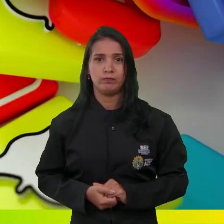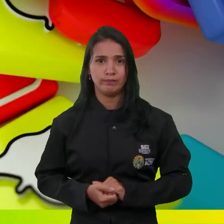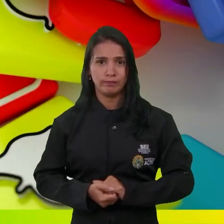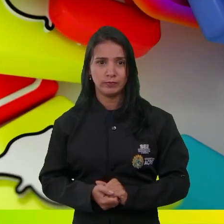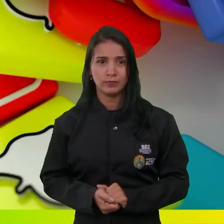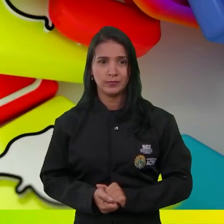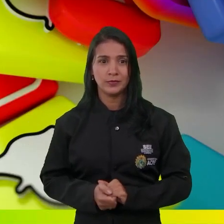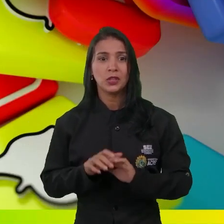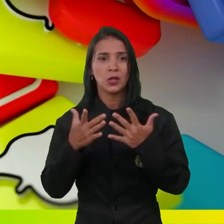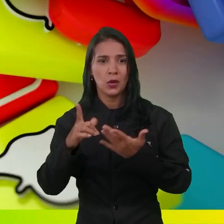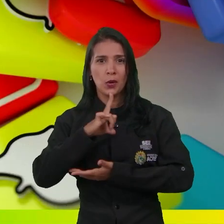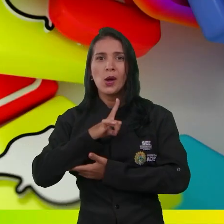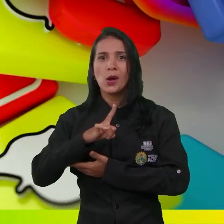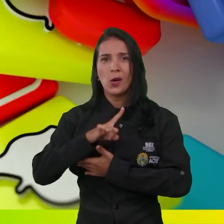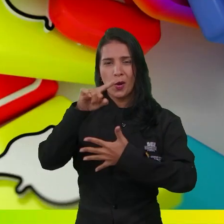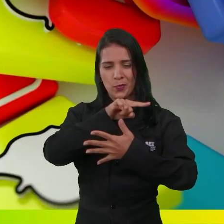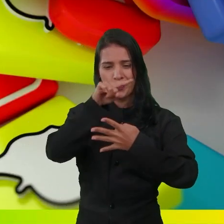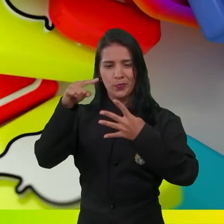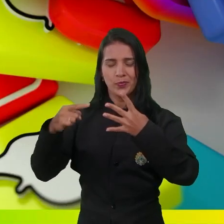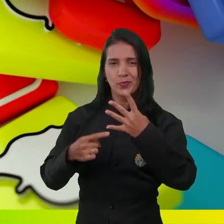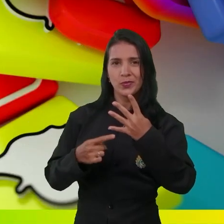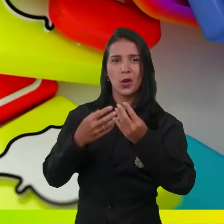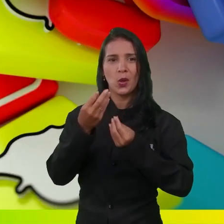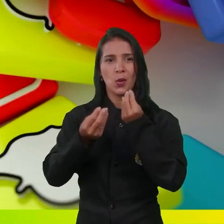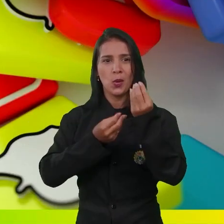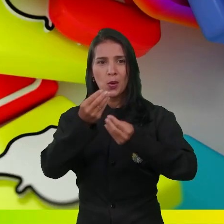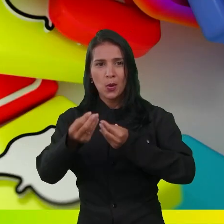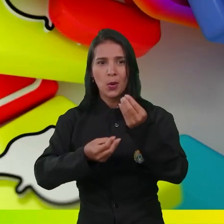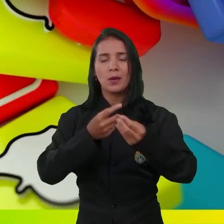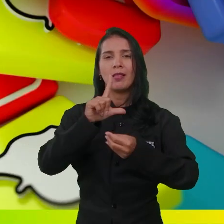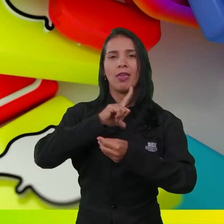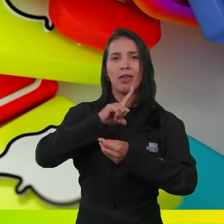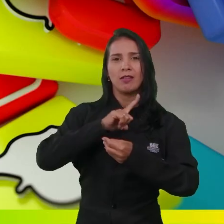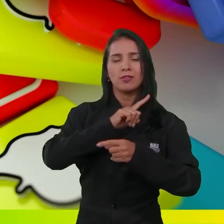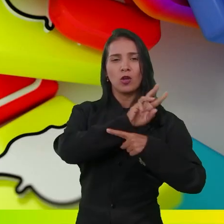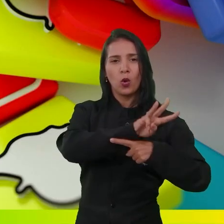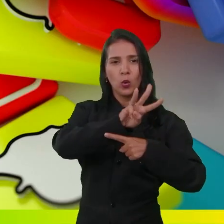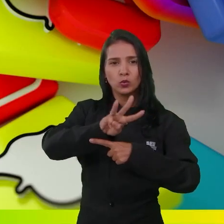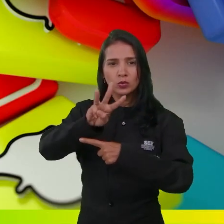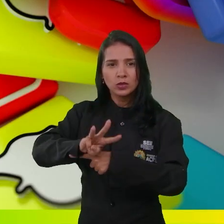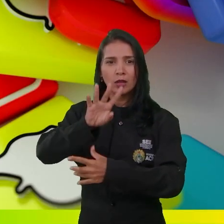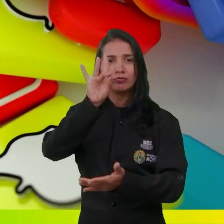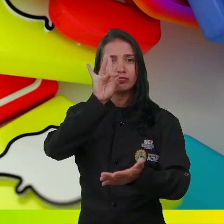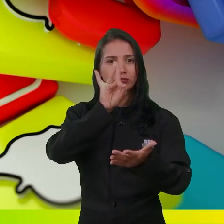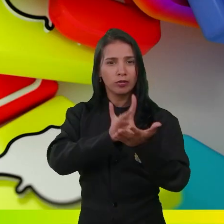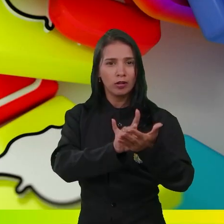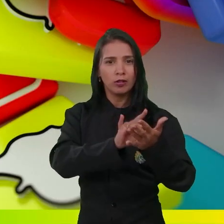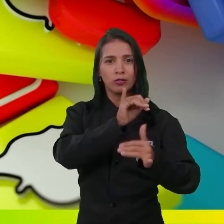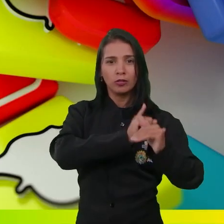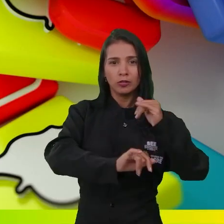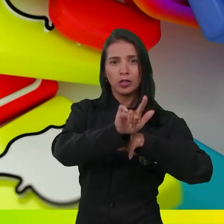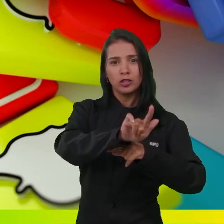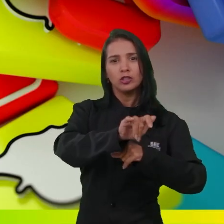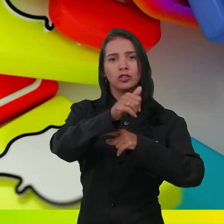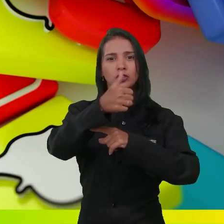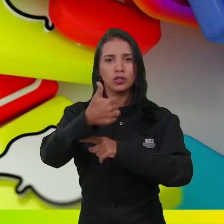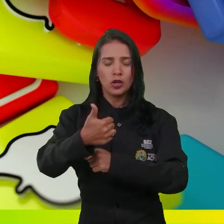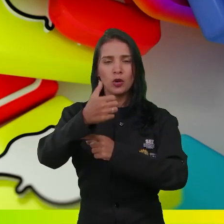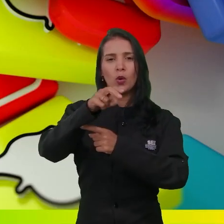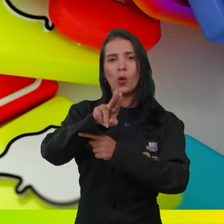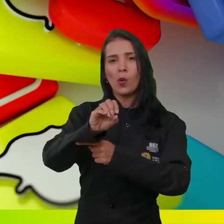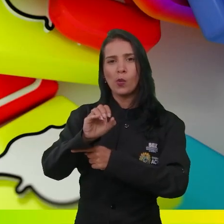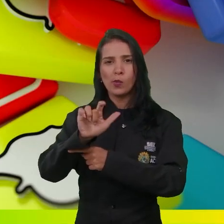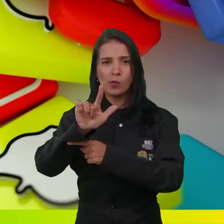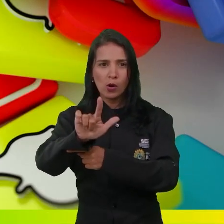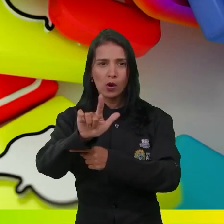Sendo assim, nós temos portais de notícia online, como o G1, o UOL, tem Serpst Brasil, nós temos as redes